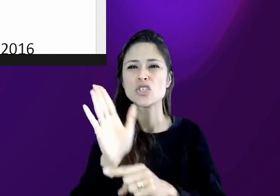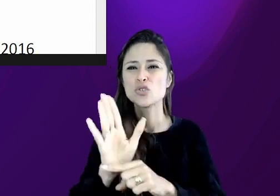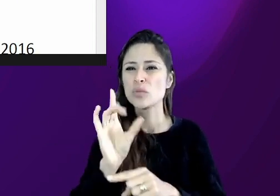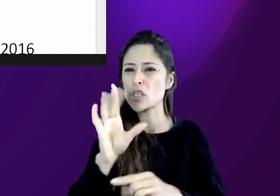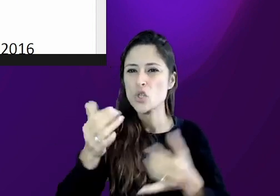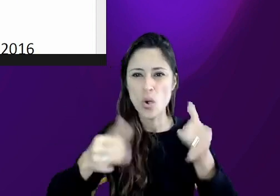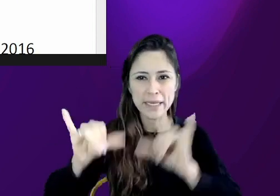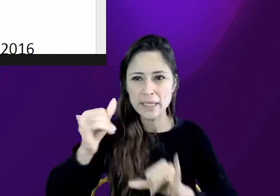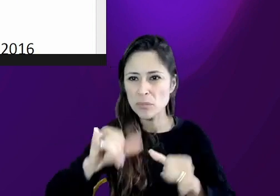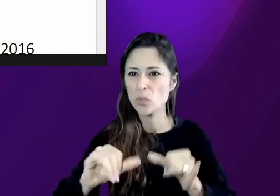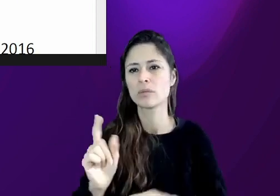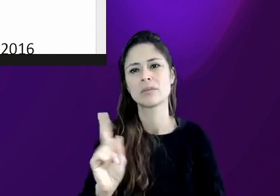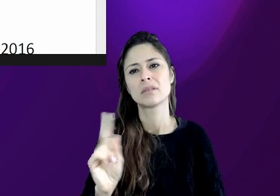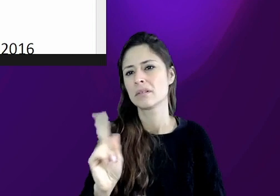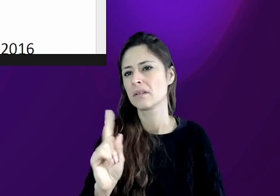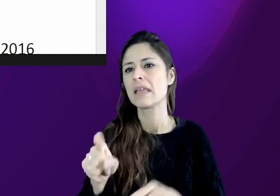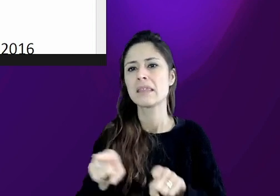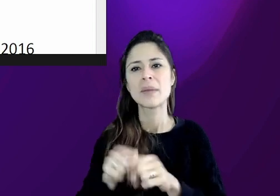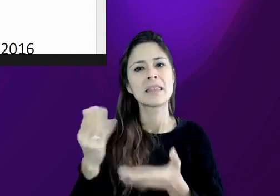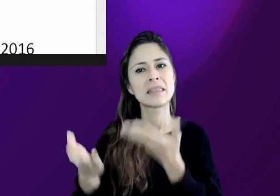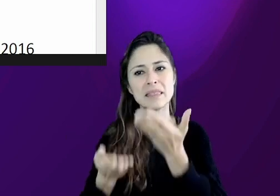é da neoadjuvância mesmo.